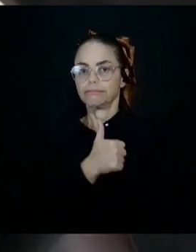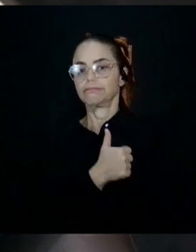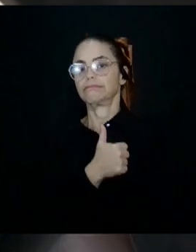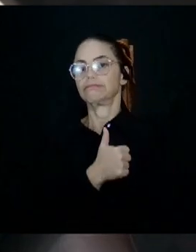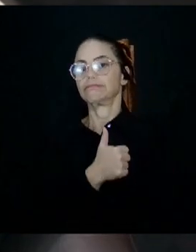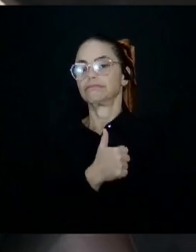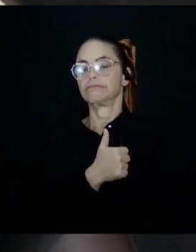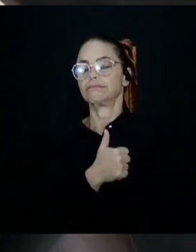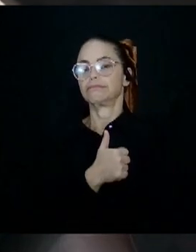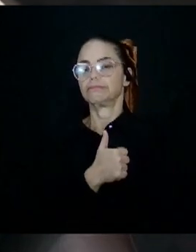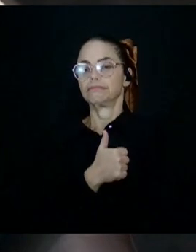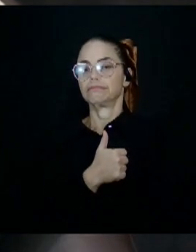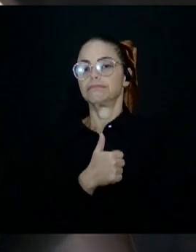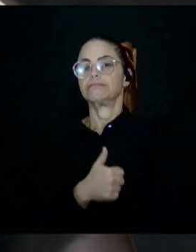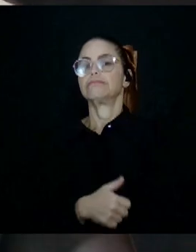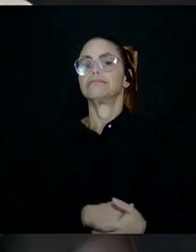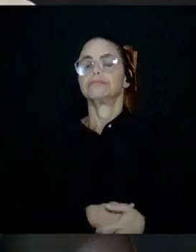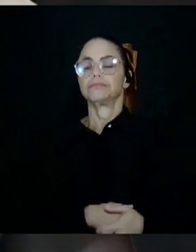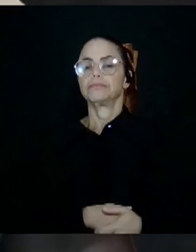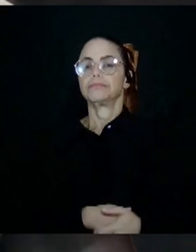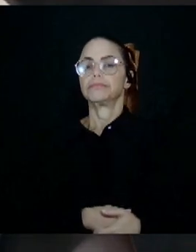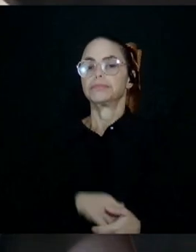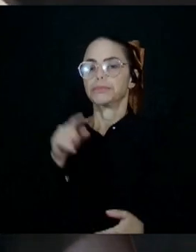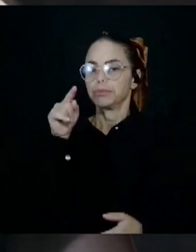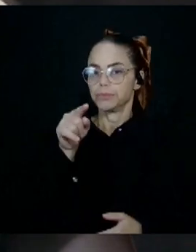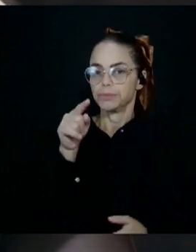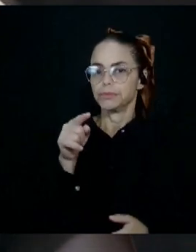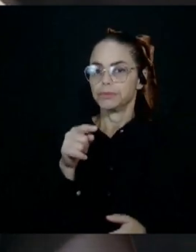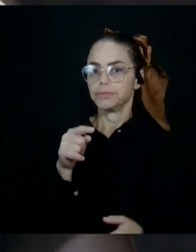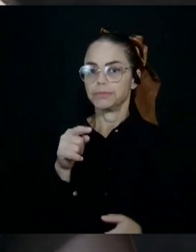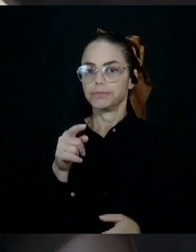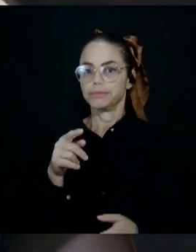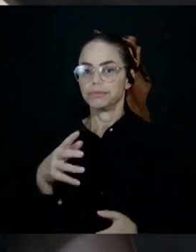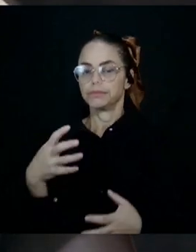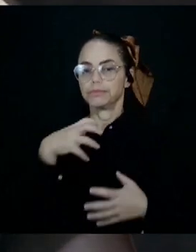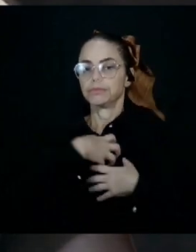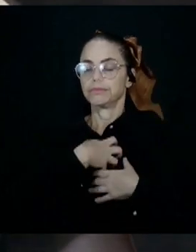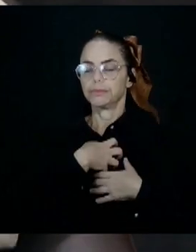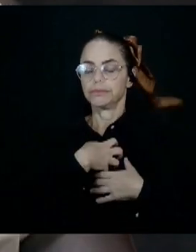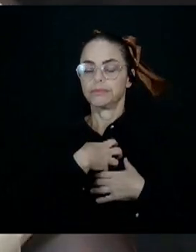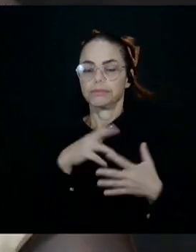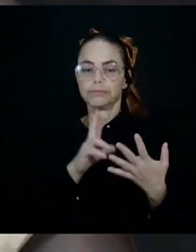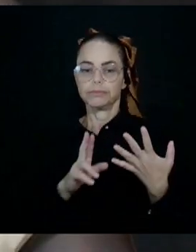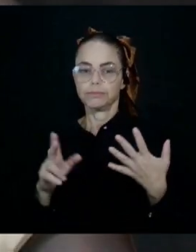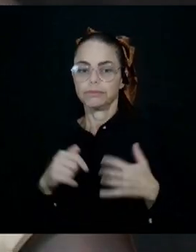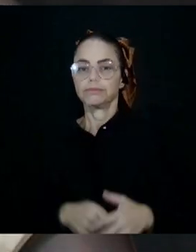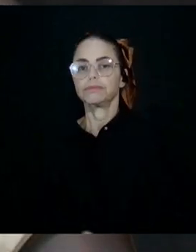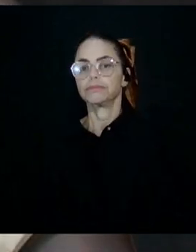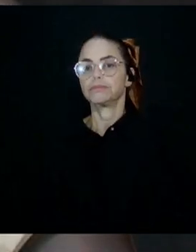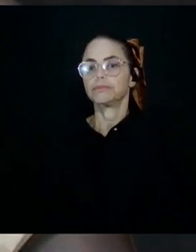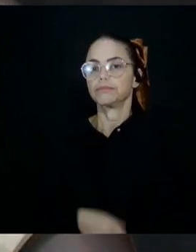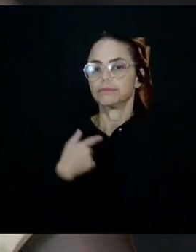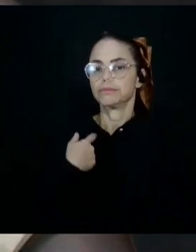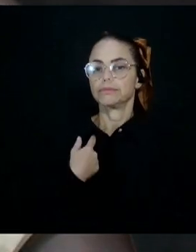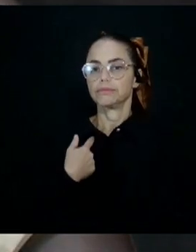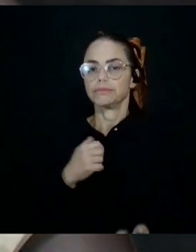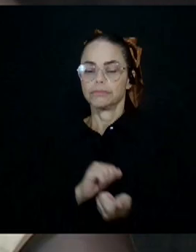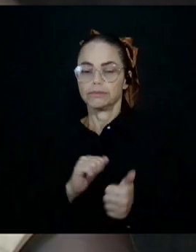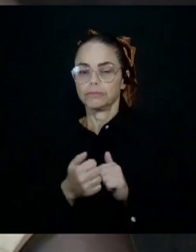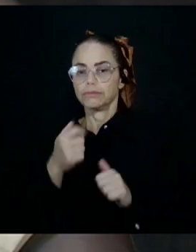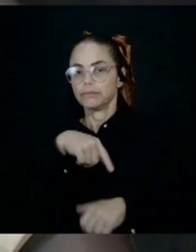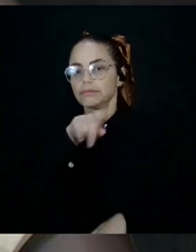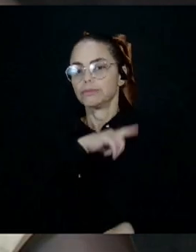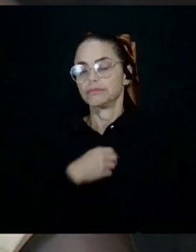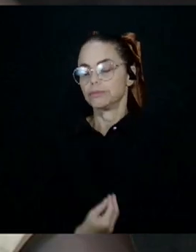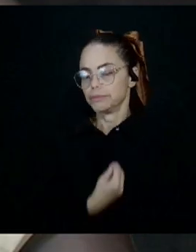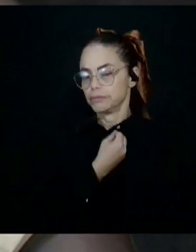essa autoestima é você revisitar esses rótulos que você foi enquadrada em toda a sua vida,